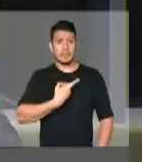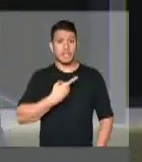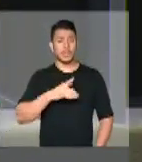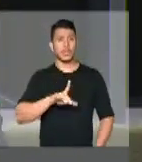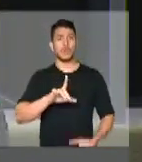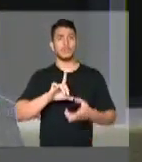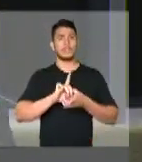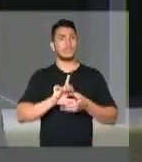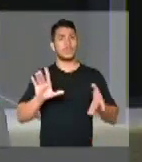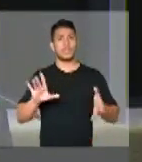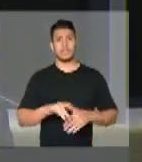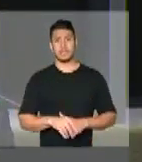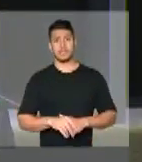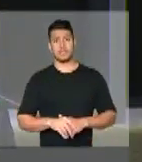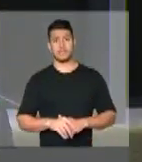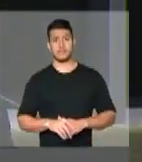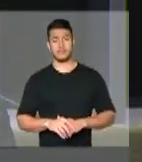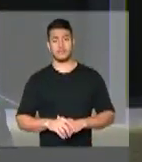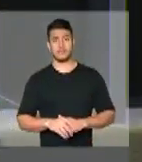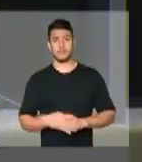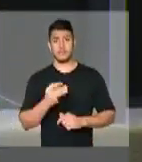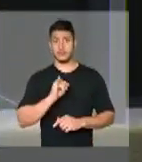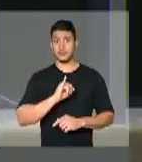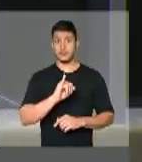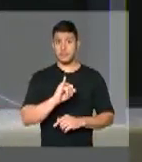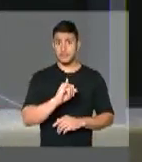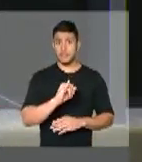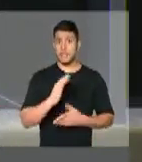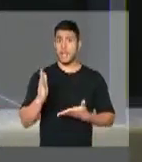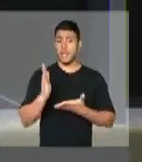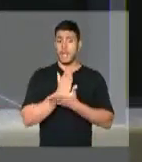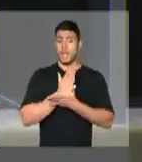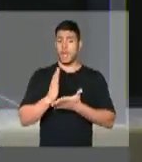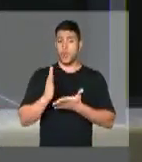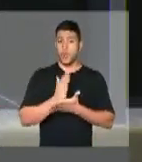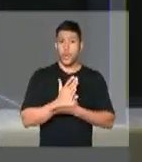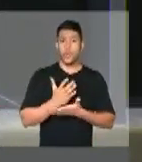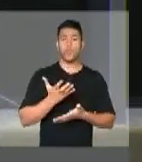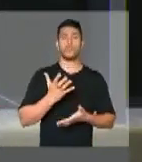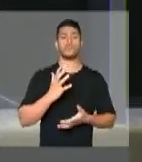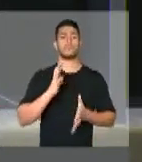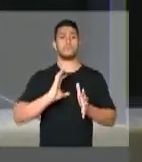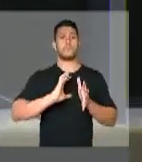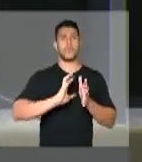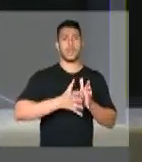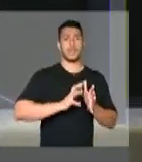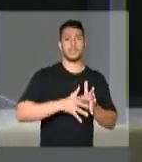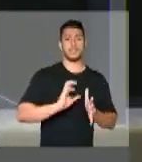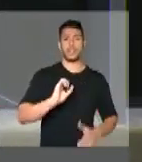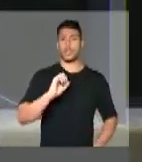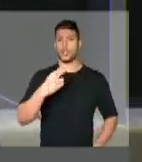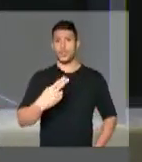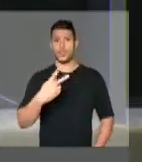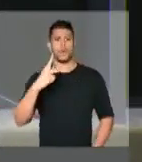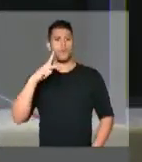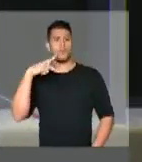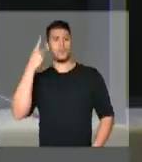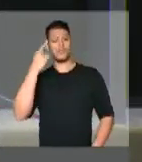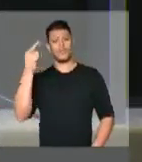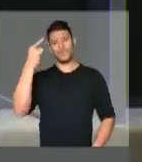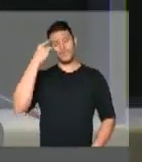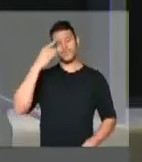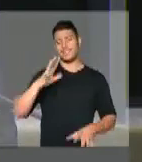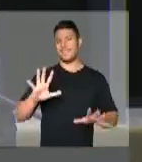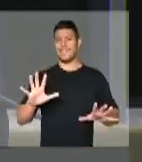nós, a todos nós. Se algum político, se algum partido naturalizar esse tipo de coisa, deputado